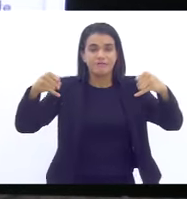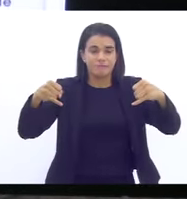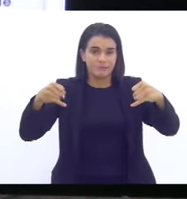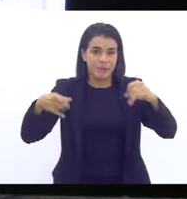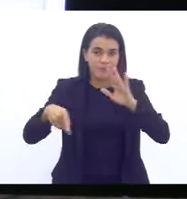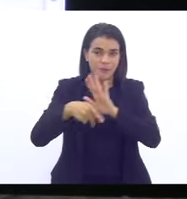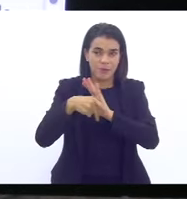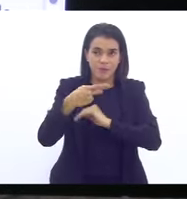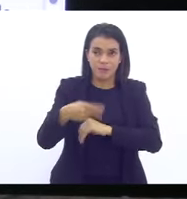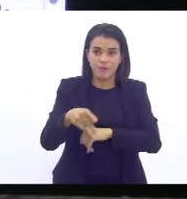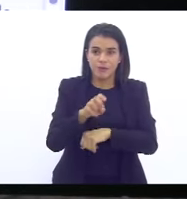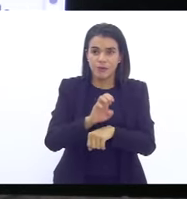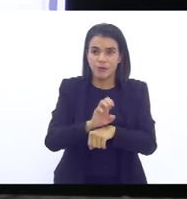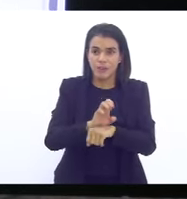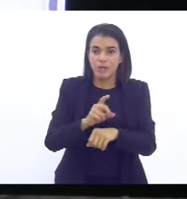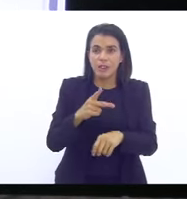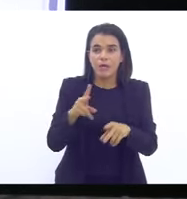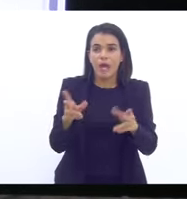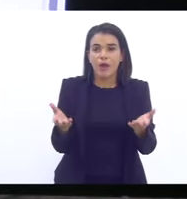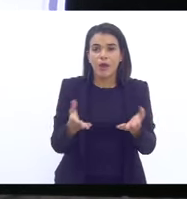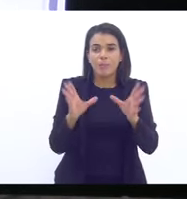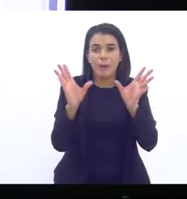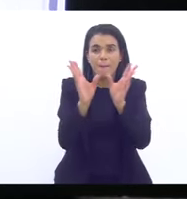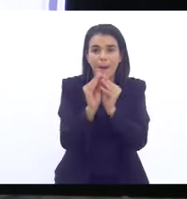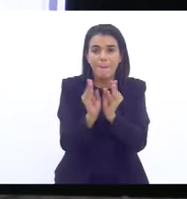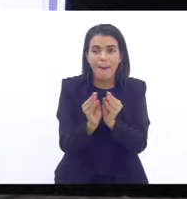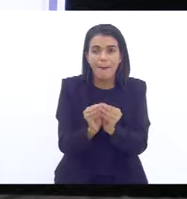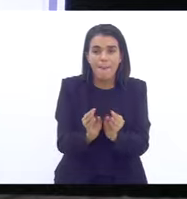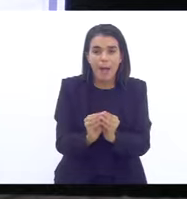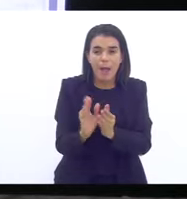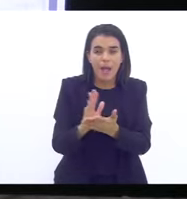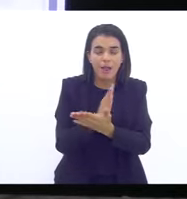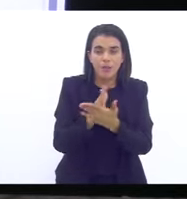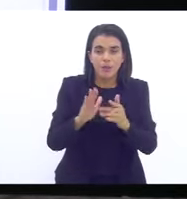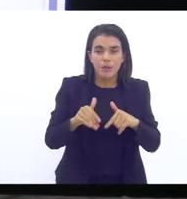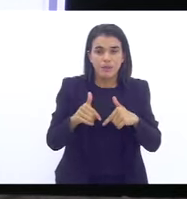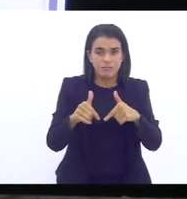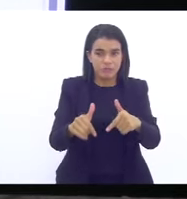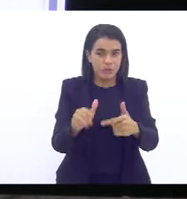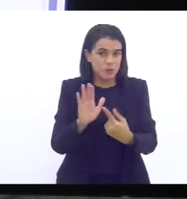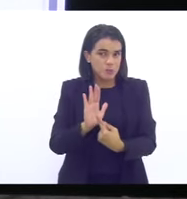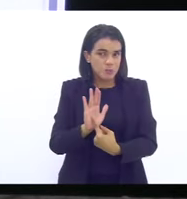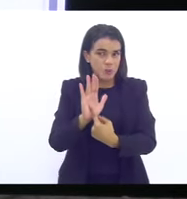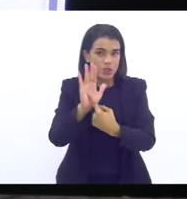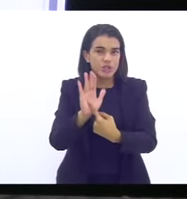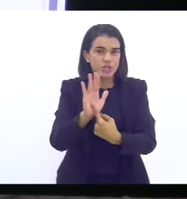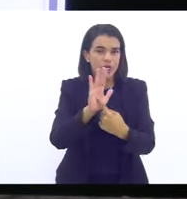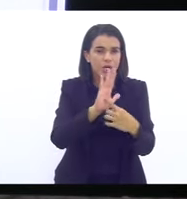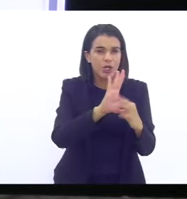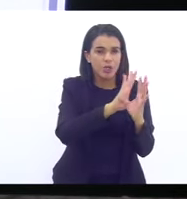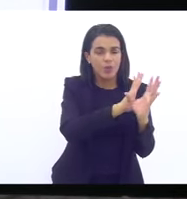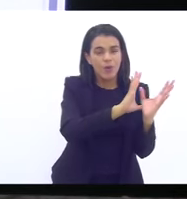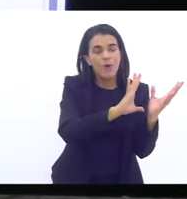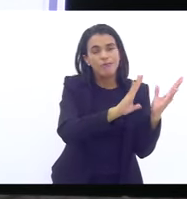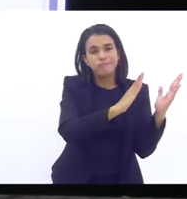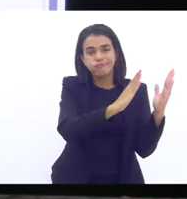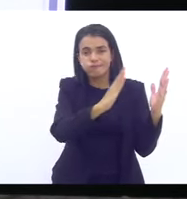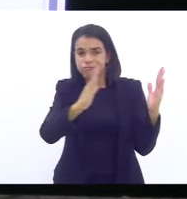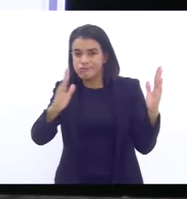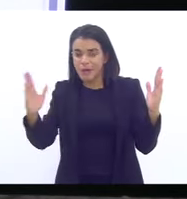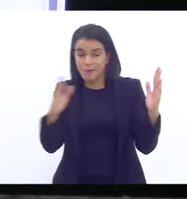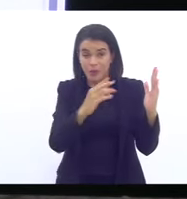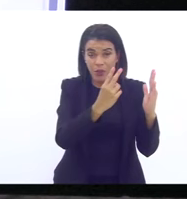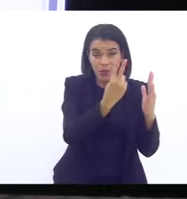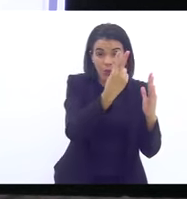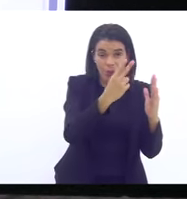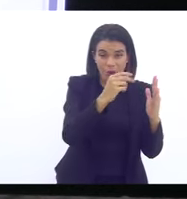só para poder resumir aqui, algumas ações que nós fizemos, mostrando aqui uma linha do tempo, dia 2 de agosto,